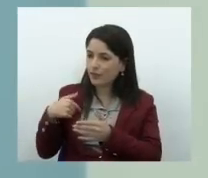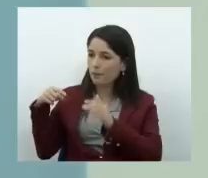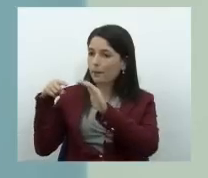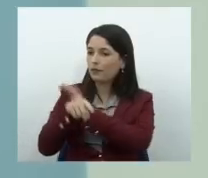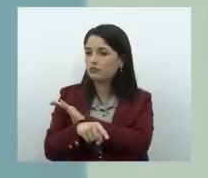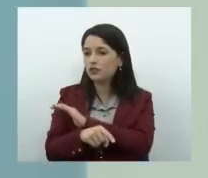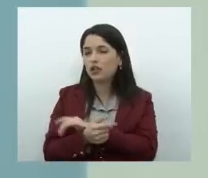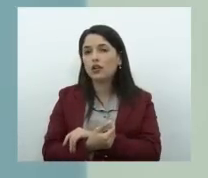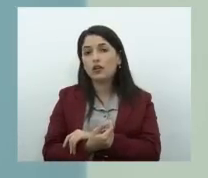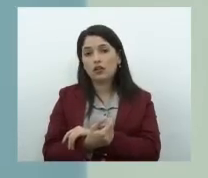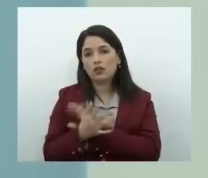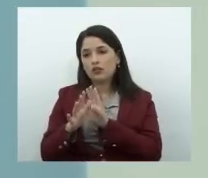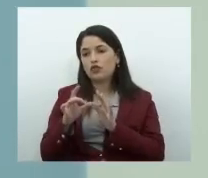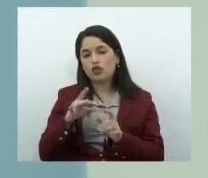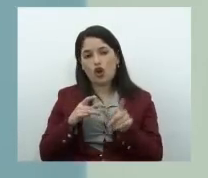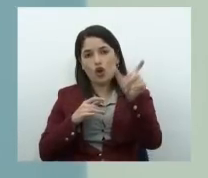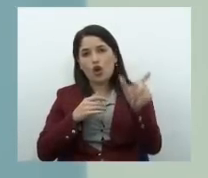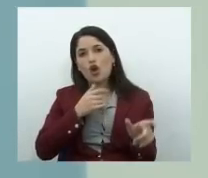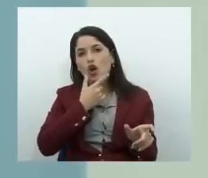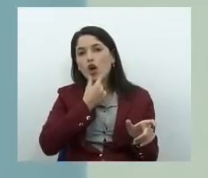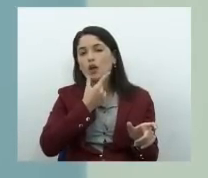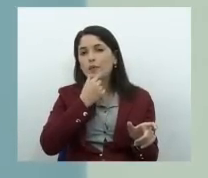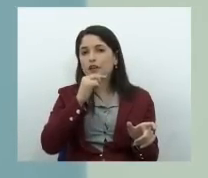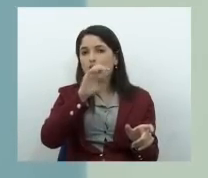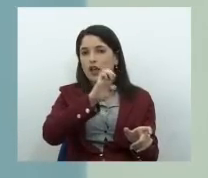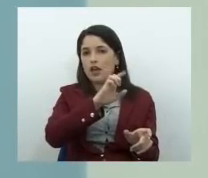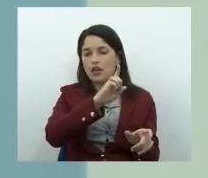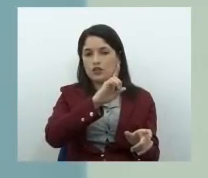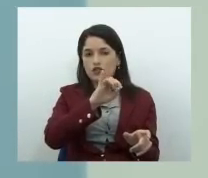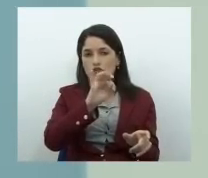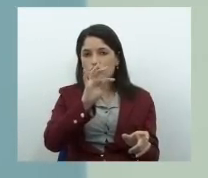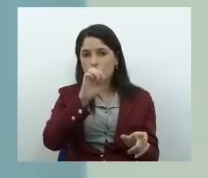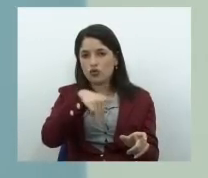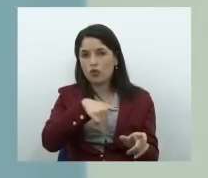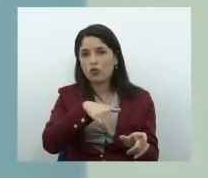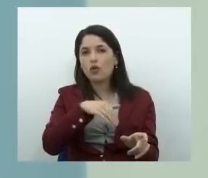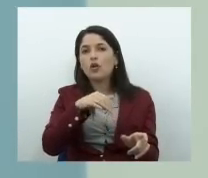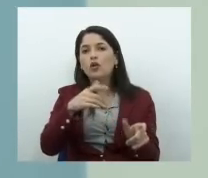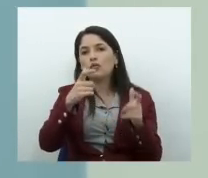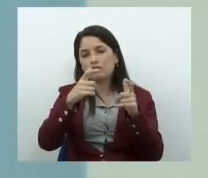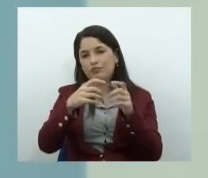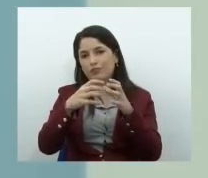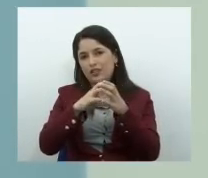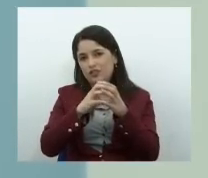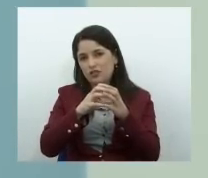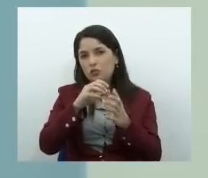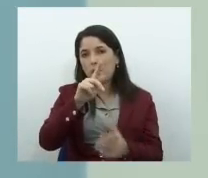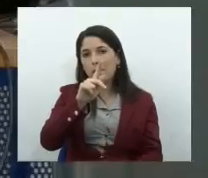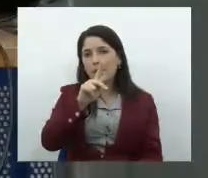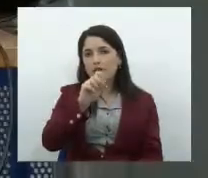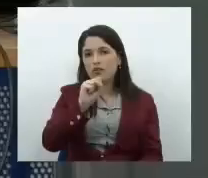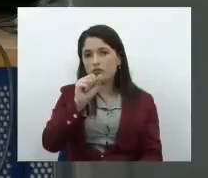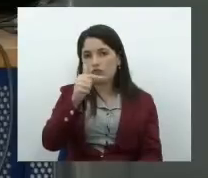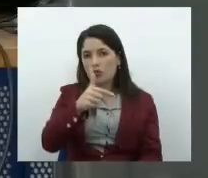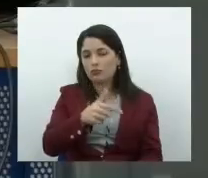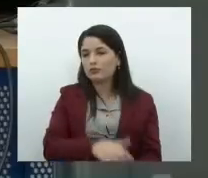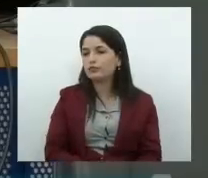e só pode dirigir a questão ao candidato Edson Albertão, do PSOL. 30 segundos para a sua pergunta, candidato, por favor.